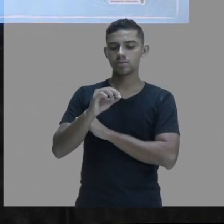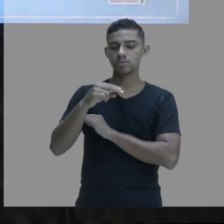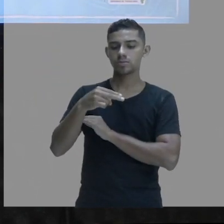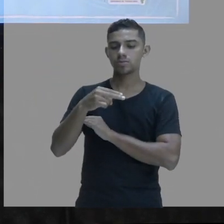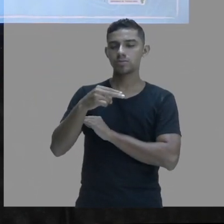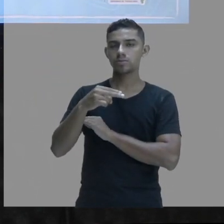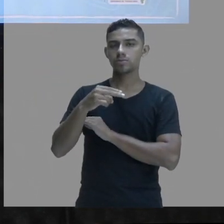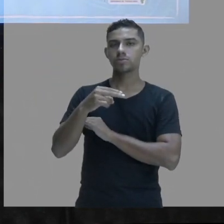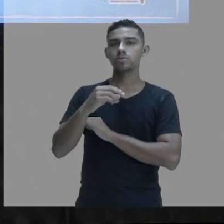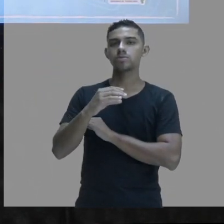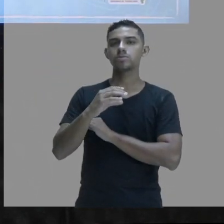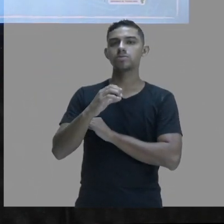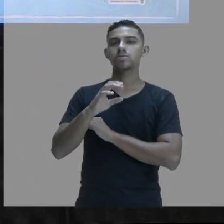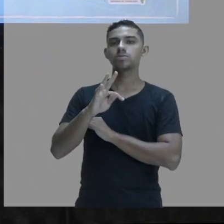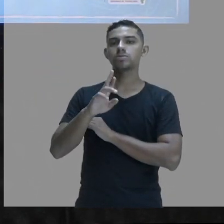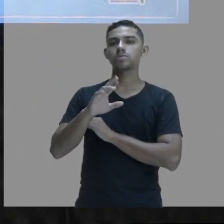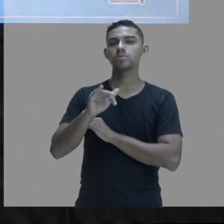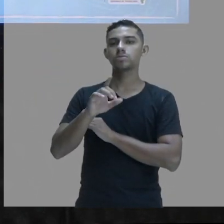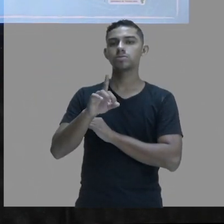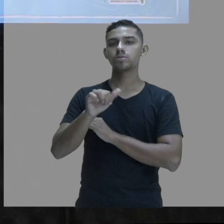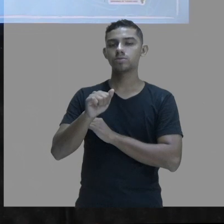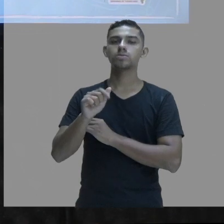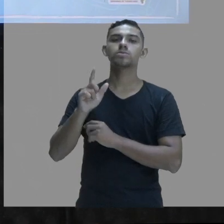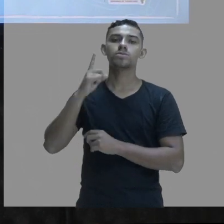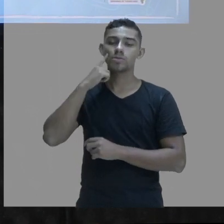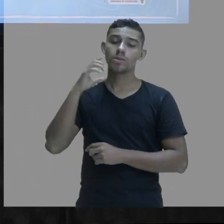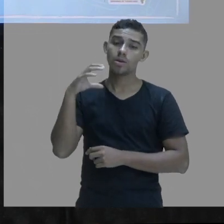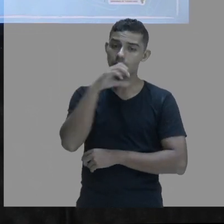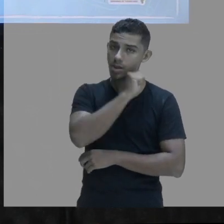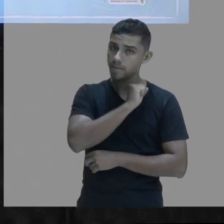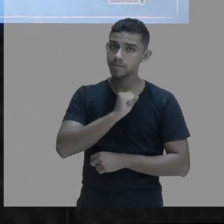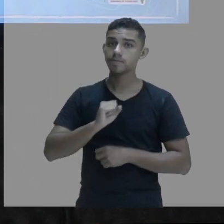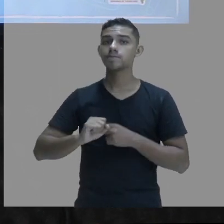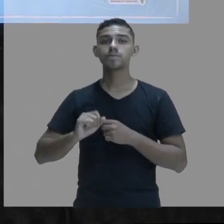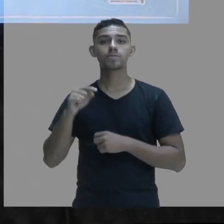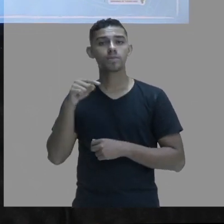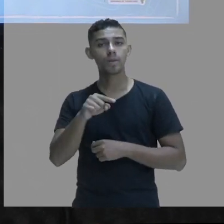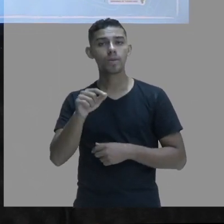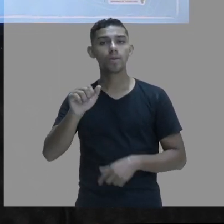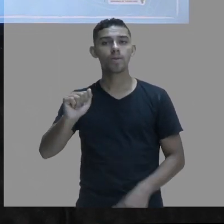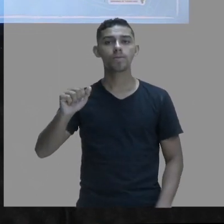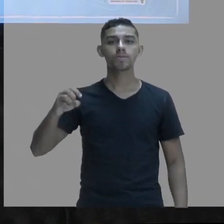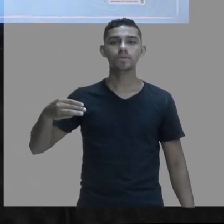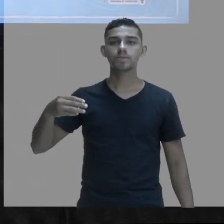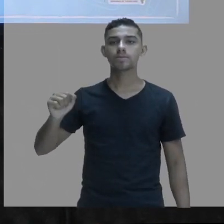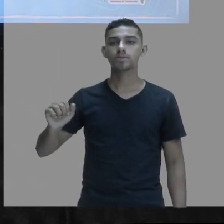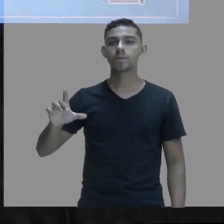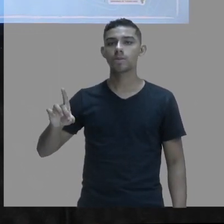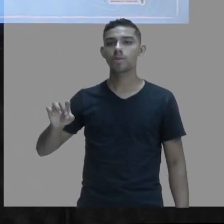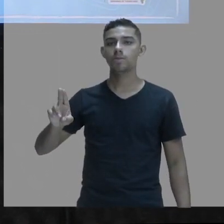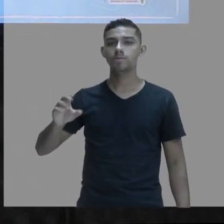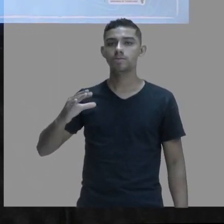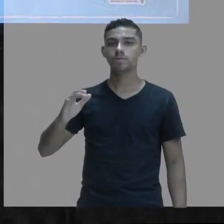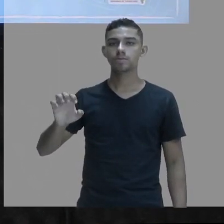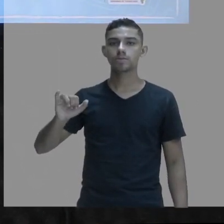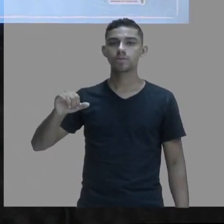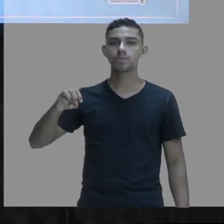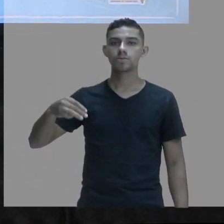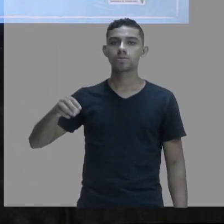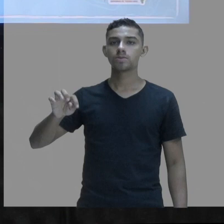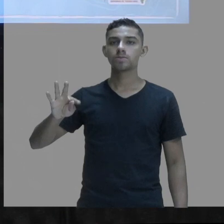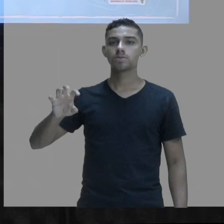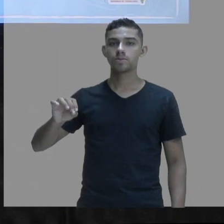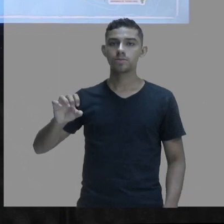vai agilizar o processo de amadurecimento da fruta. Então são aplicações onde a